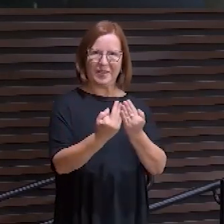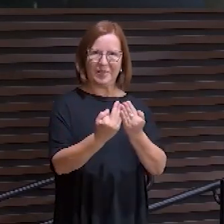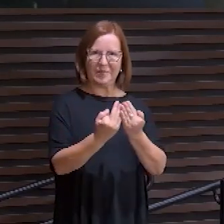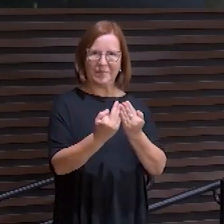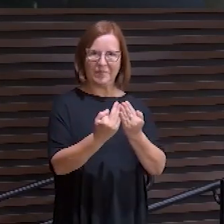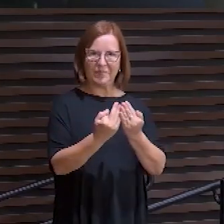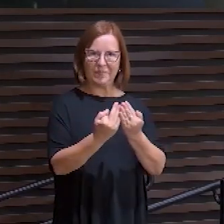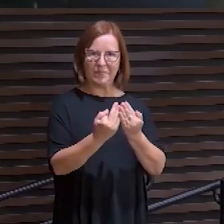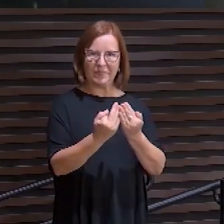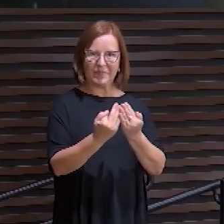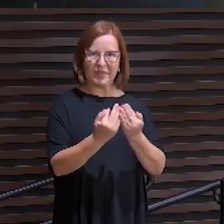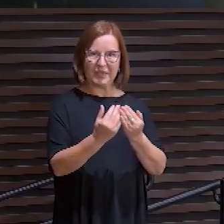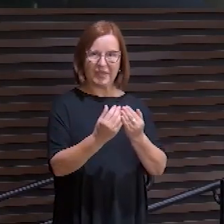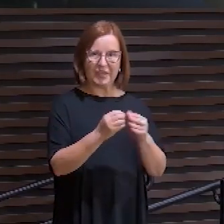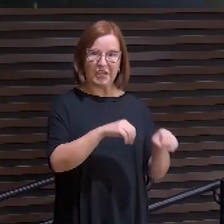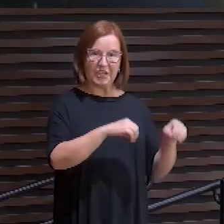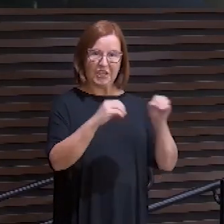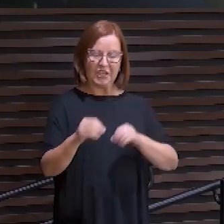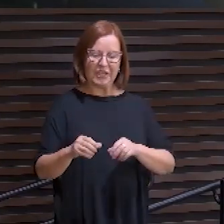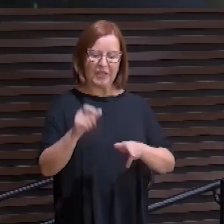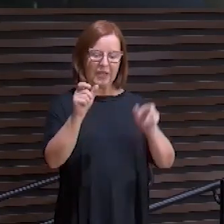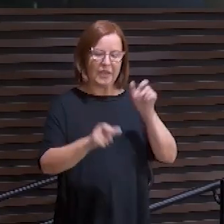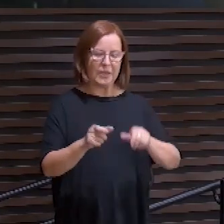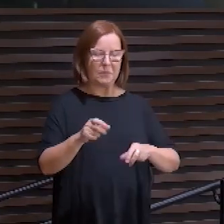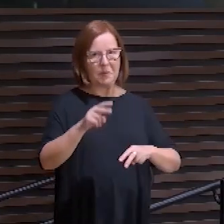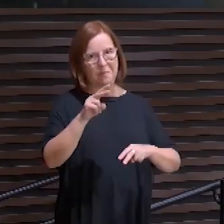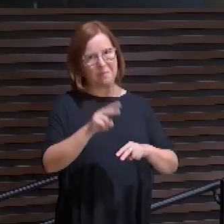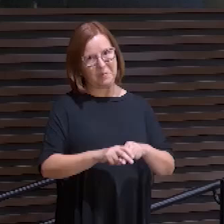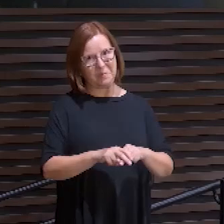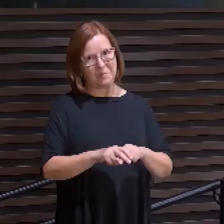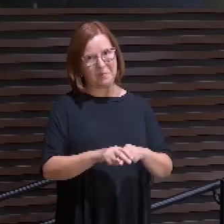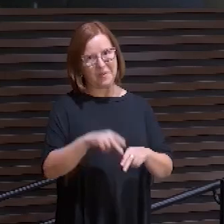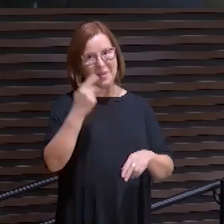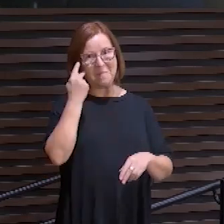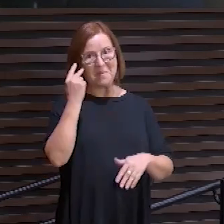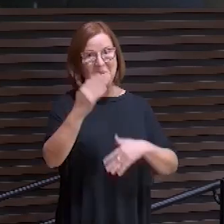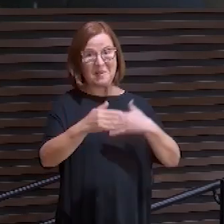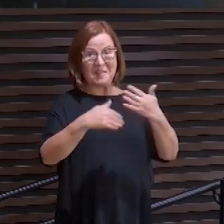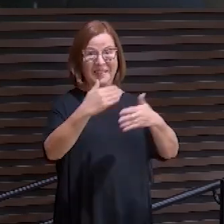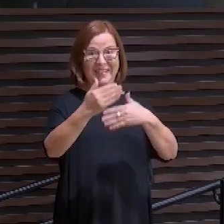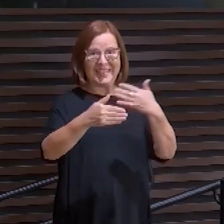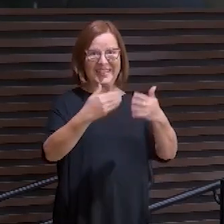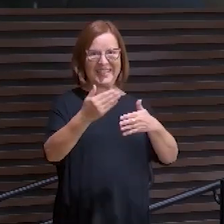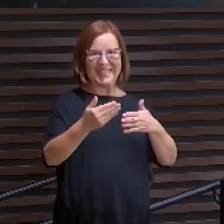Tira os cativos para a prosperidade.